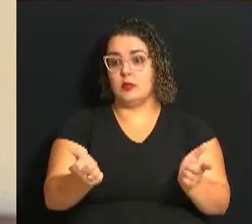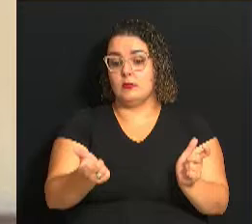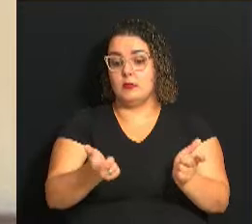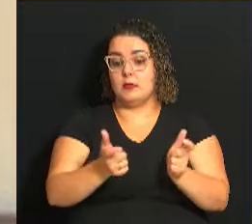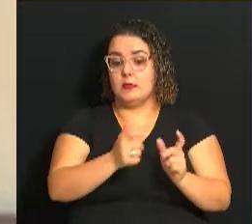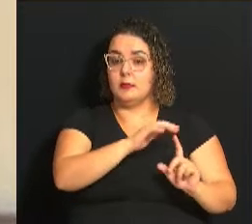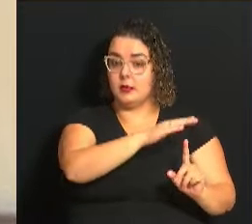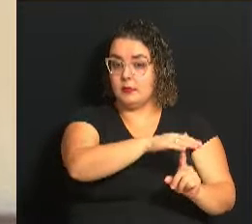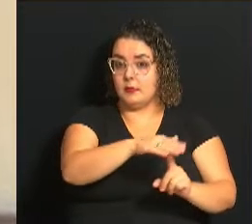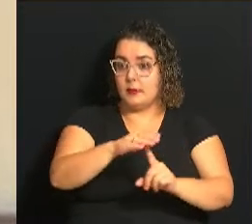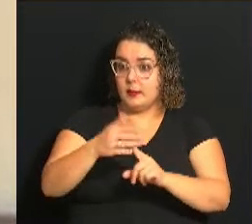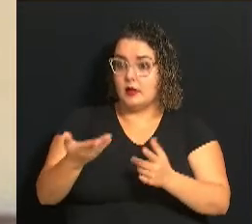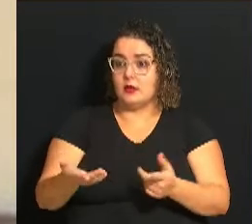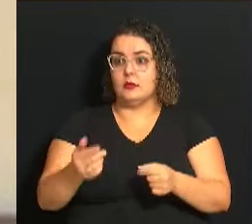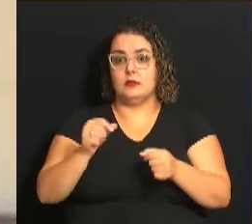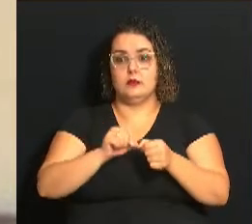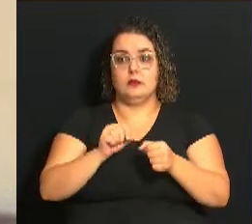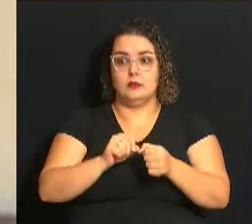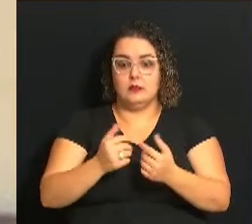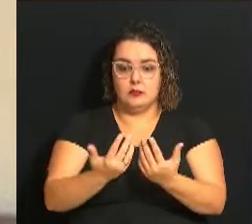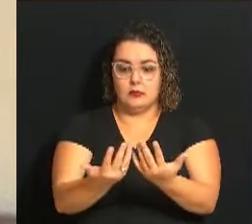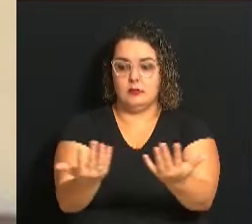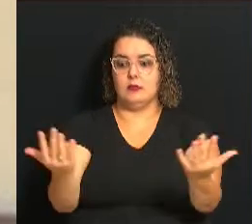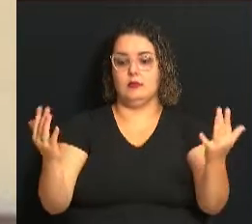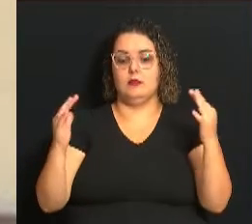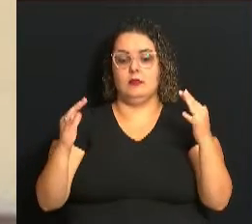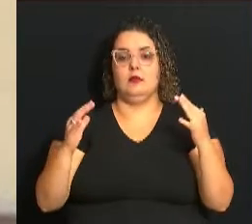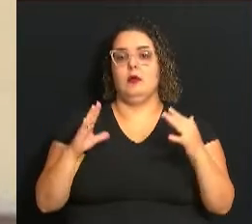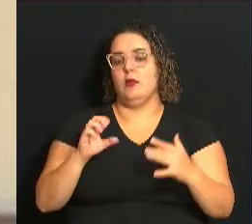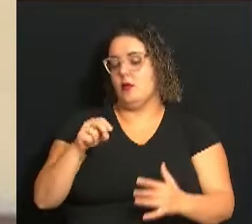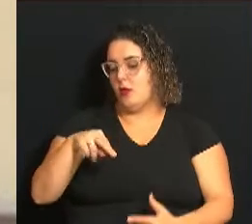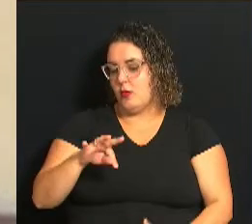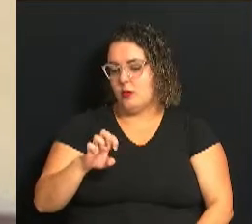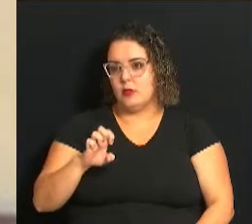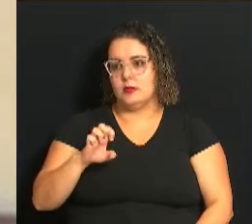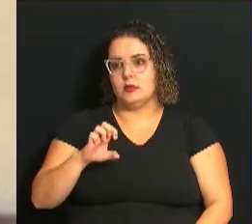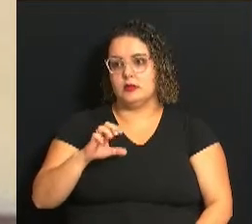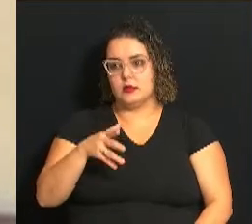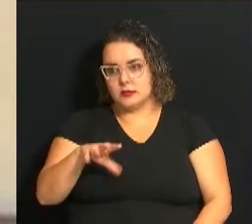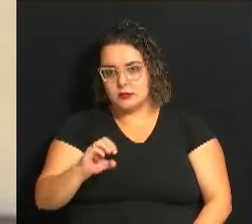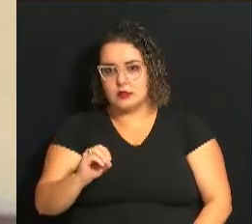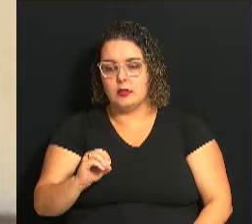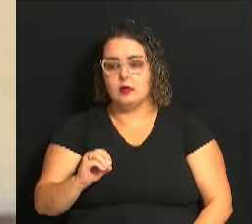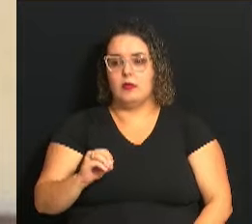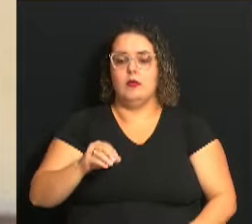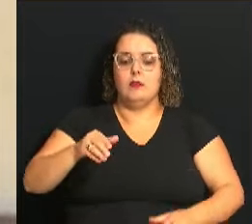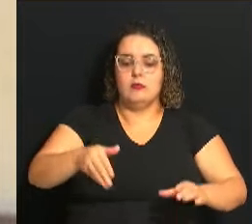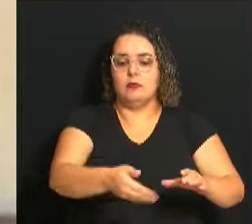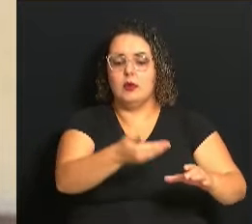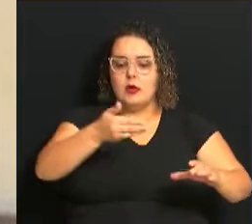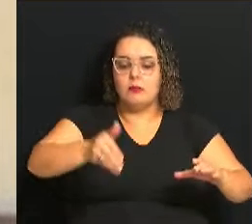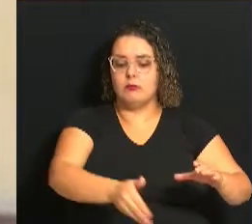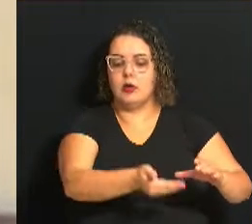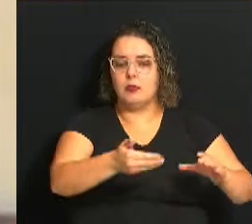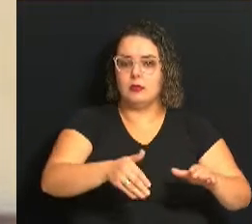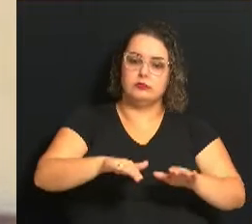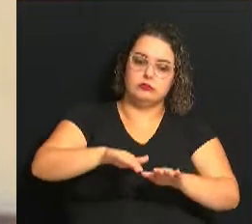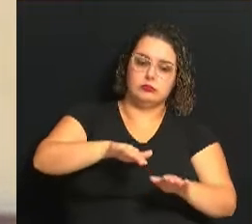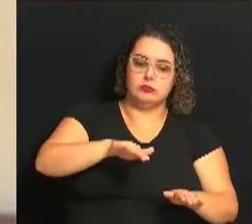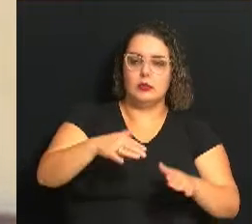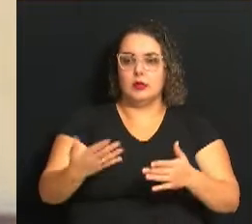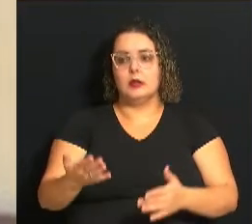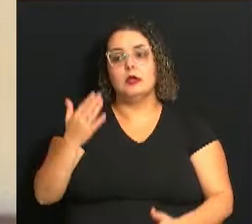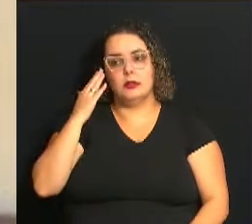questão de fazer muro de arrimo, fazer contenção ou fazer escavação, dependendo da declividade do terreno. Então, entendemos,